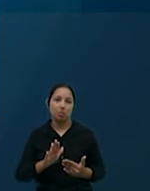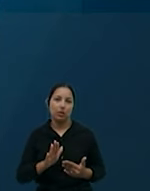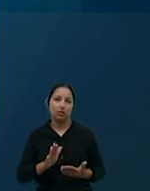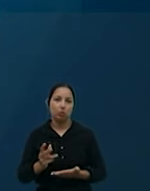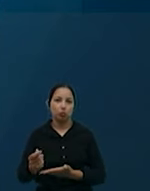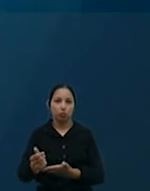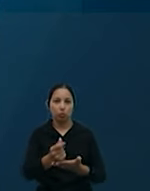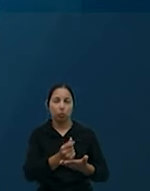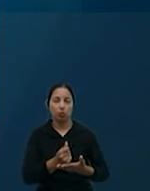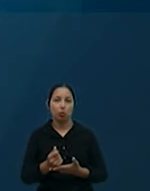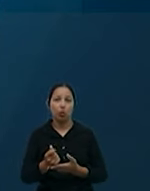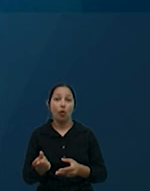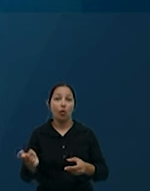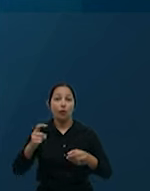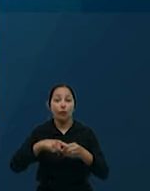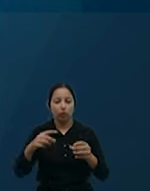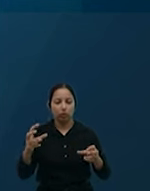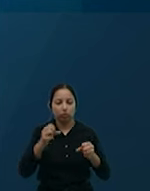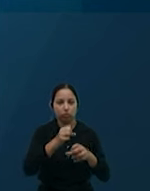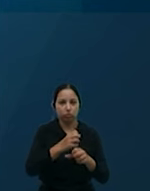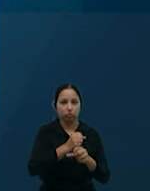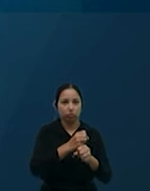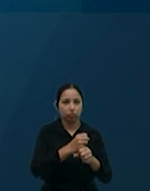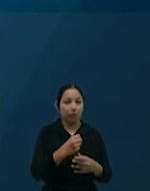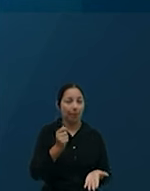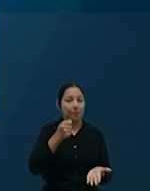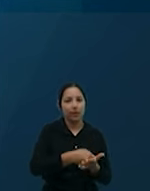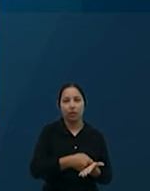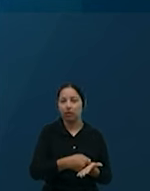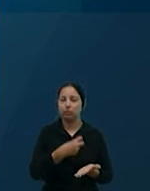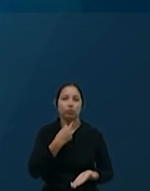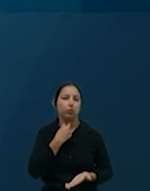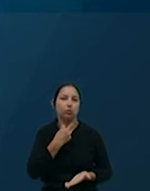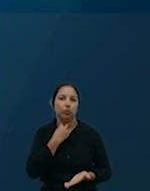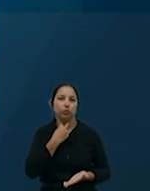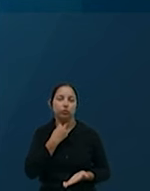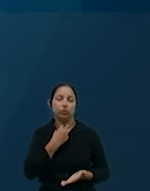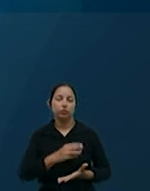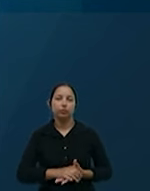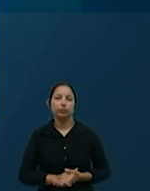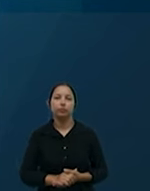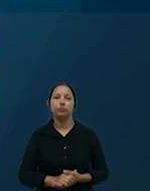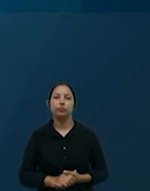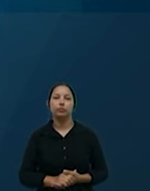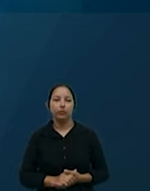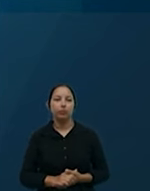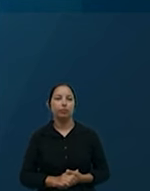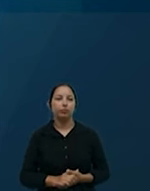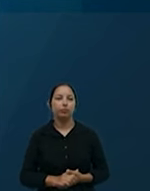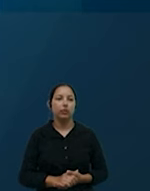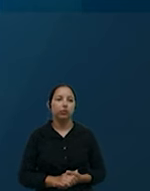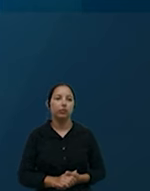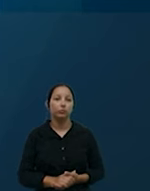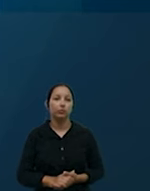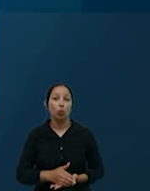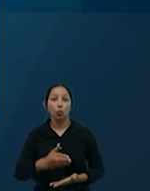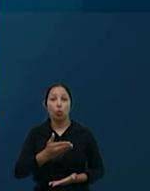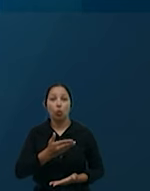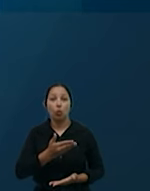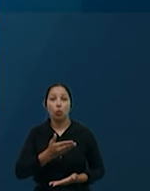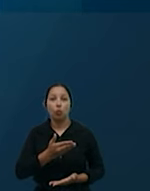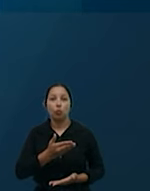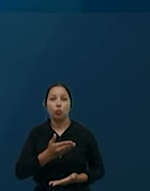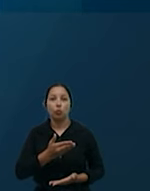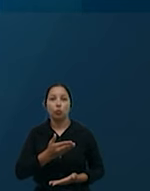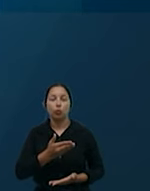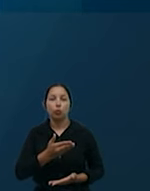à data do requerimento administrativo. Uma argumentação apresentada pelos amigos Cury foi a aplicação da reafirmação da